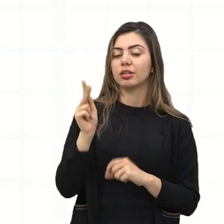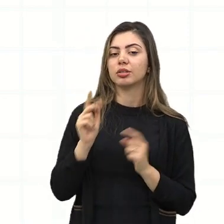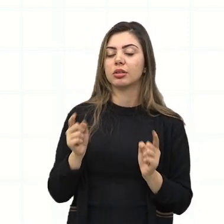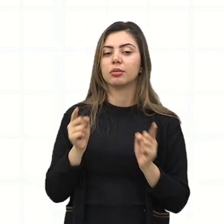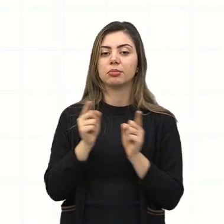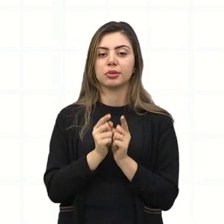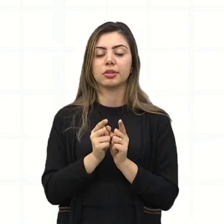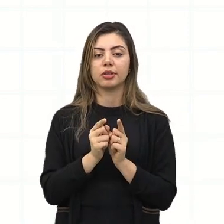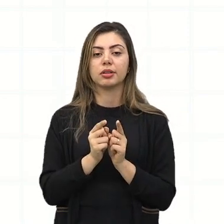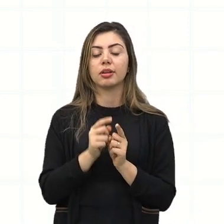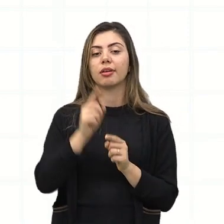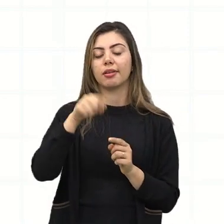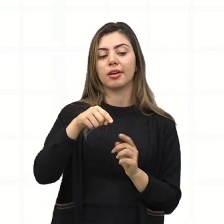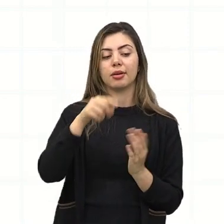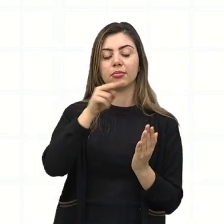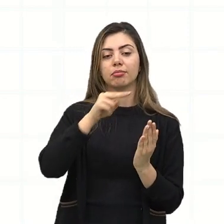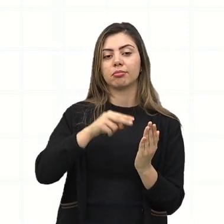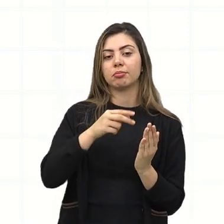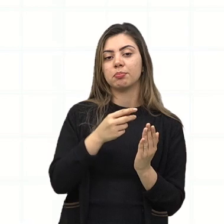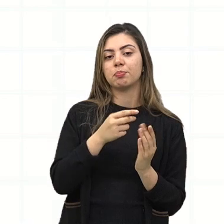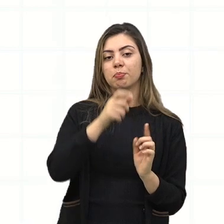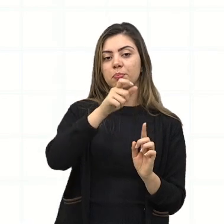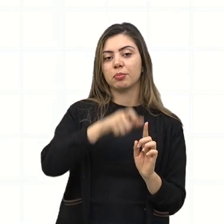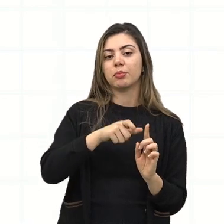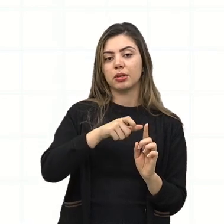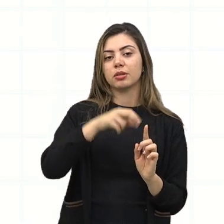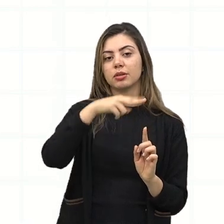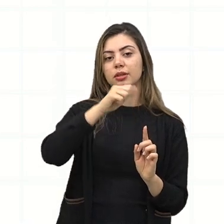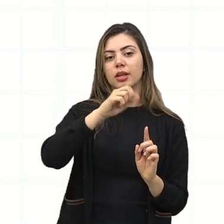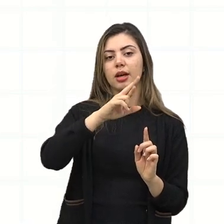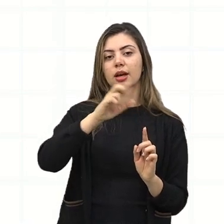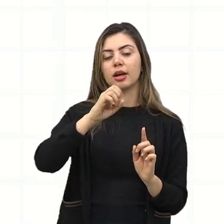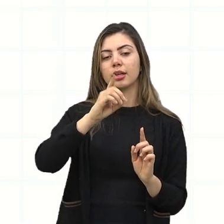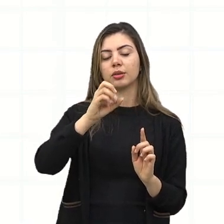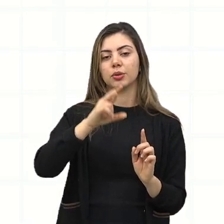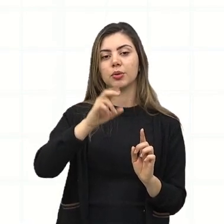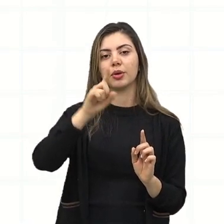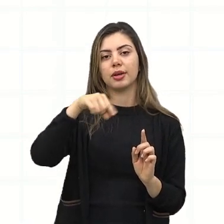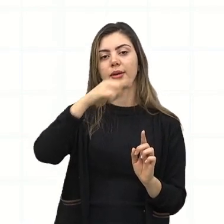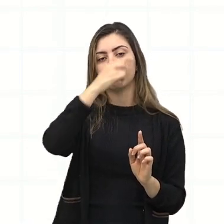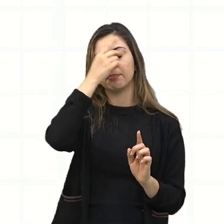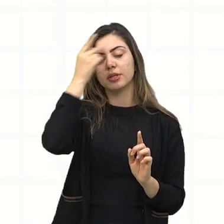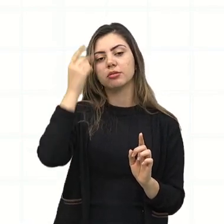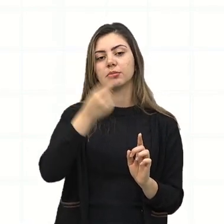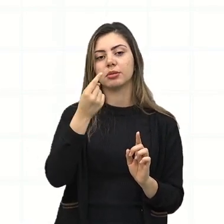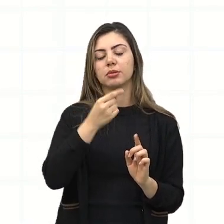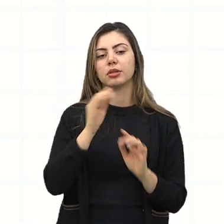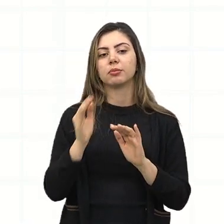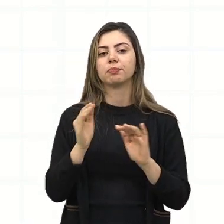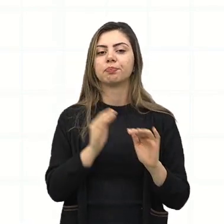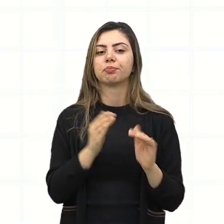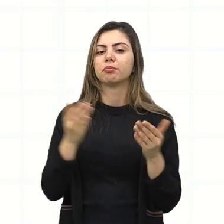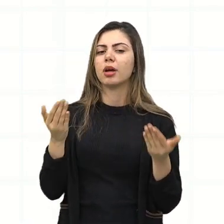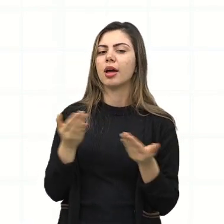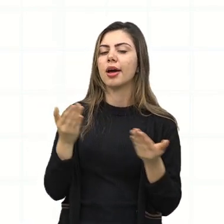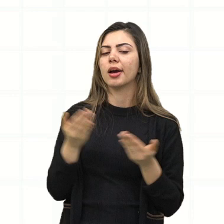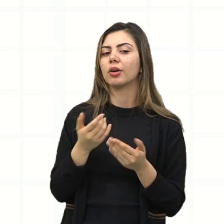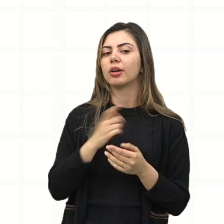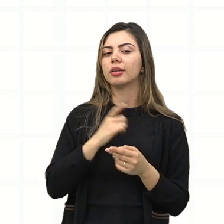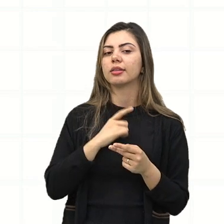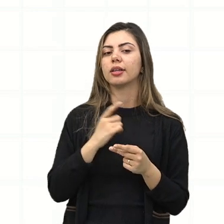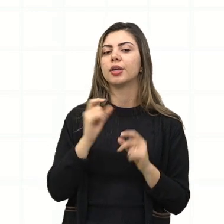o narrador em primeira pessoa, predominância dos verbos em primeira pessoa. Foco da narrativa, narrador